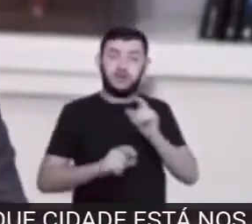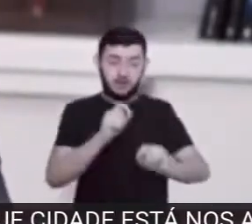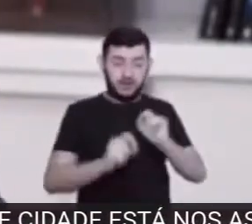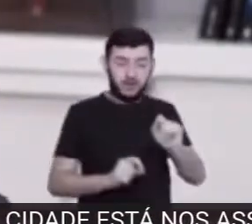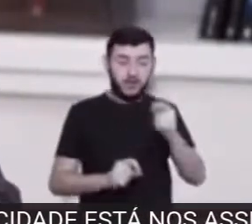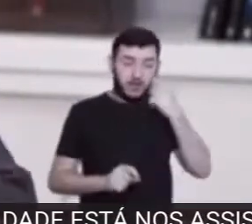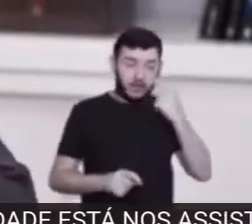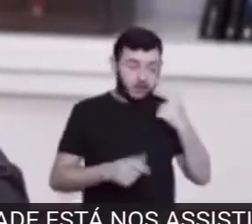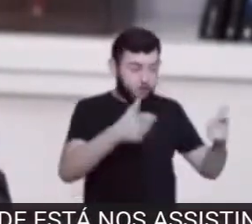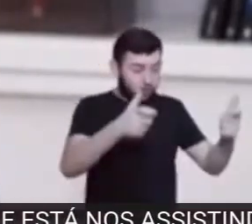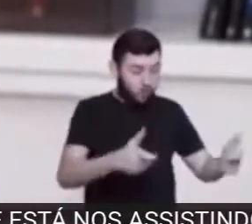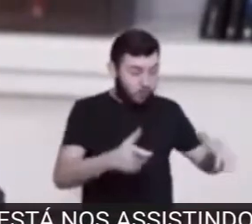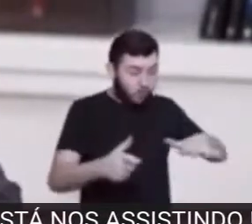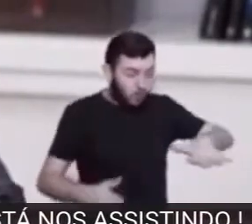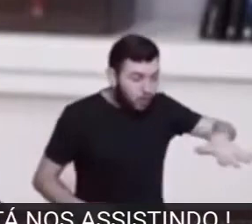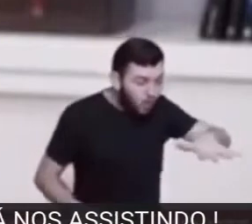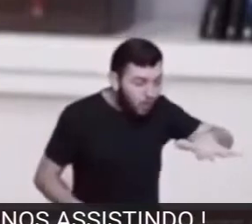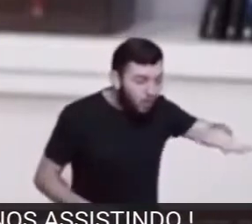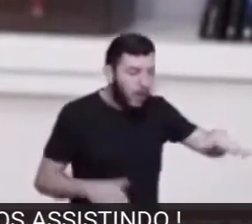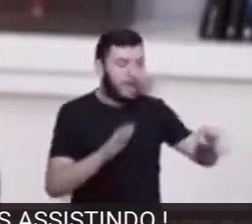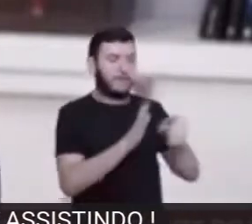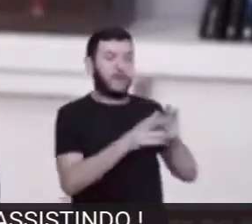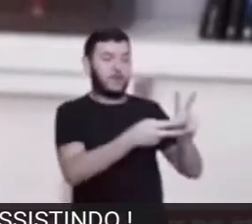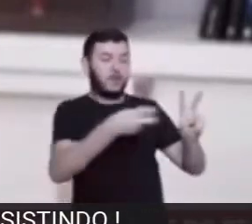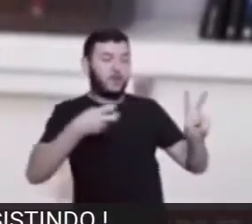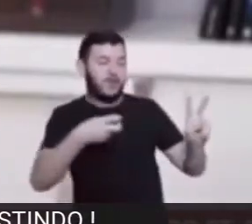a gente está apenas garantindo a eles o direito,